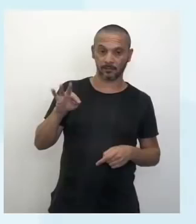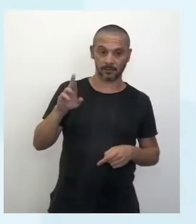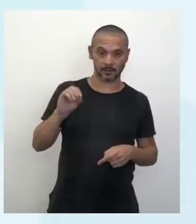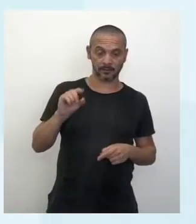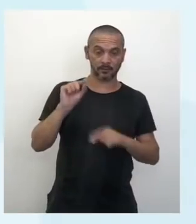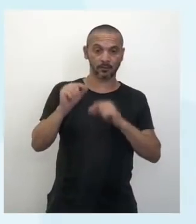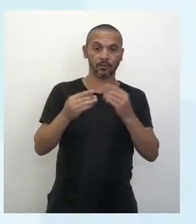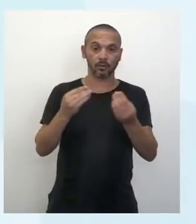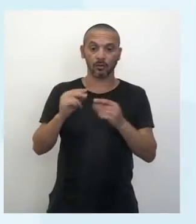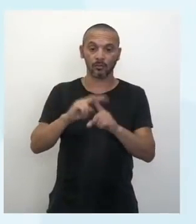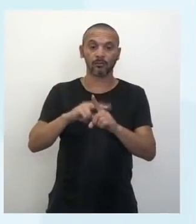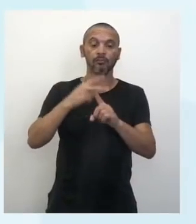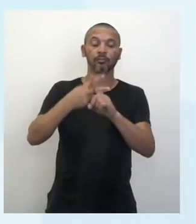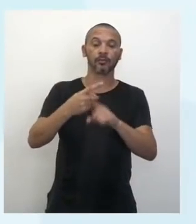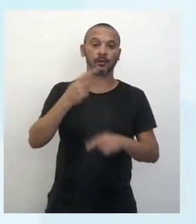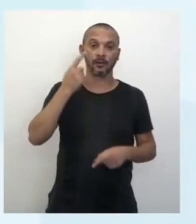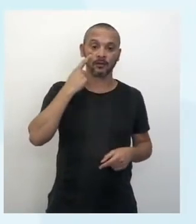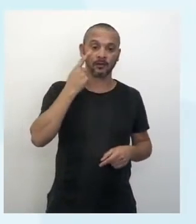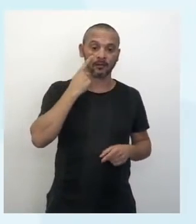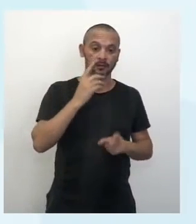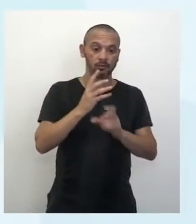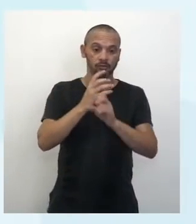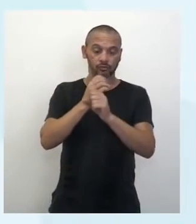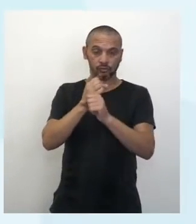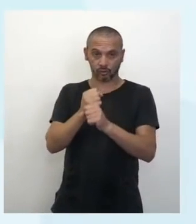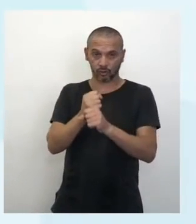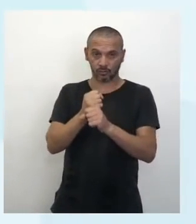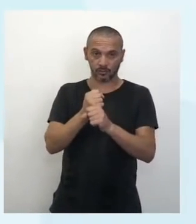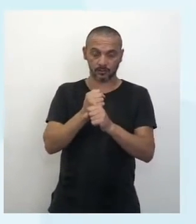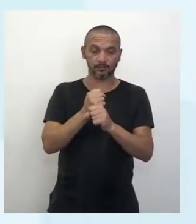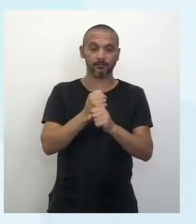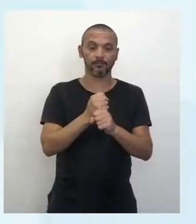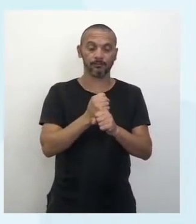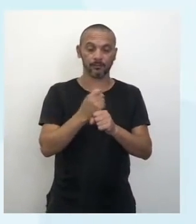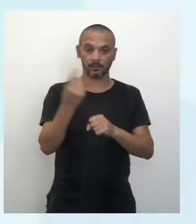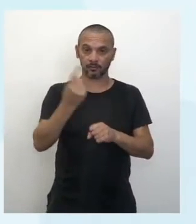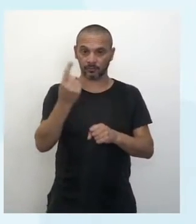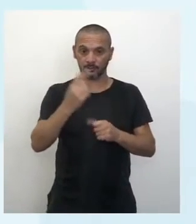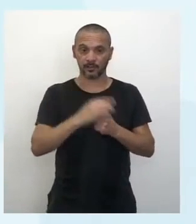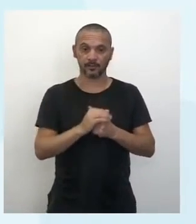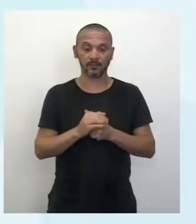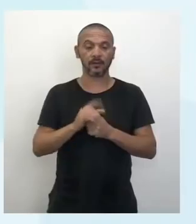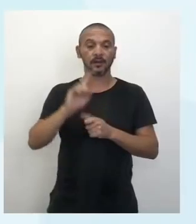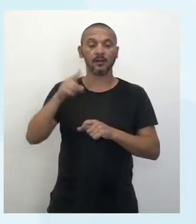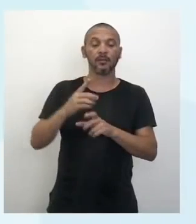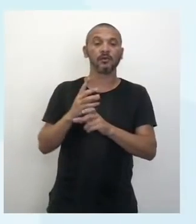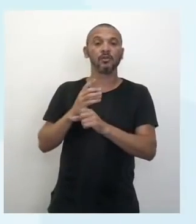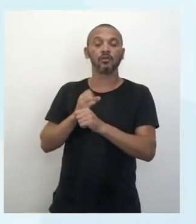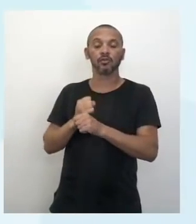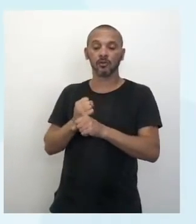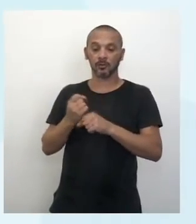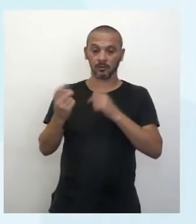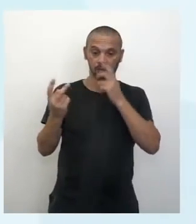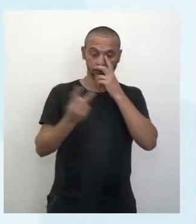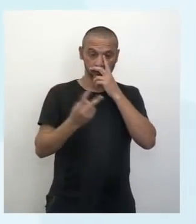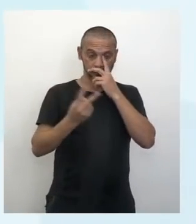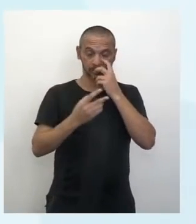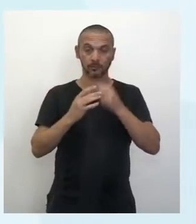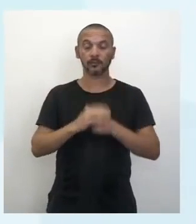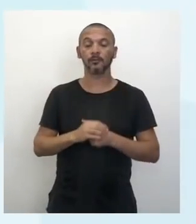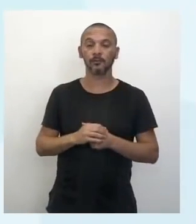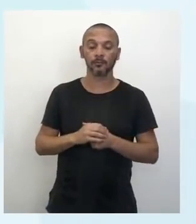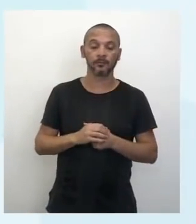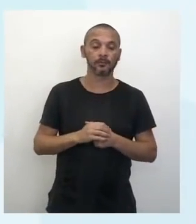também tem que dar o dobro. Vamos ver, a gente soma os lados do primeiro triângulo e depois a gente soma os lados do outro